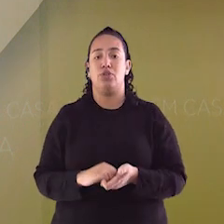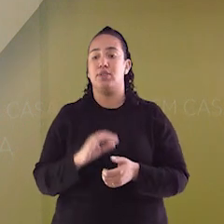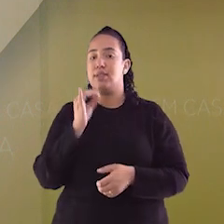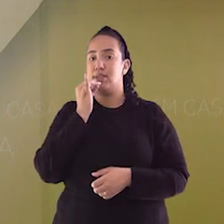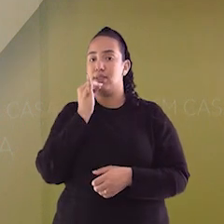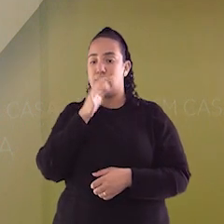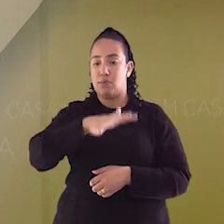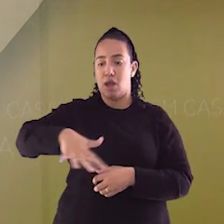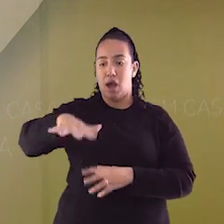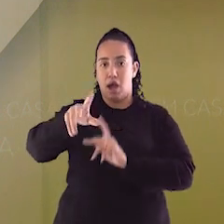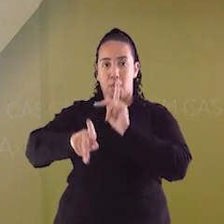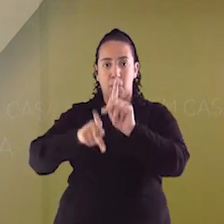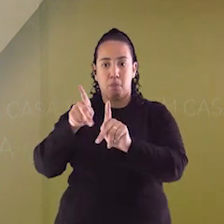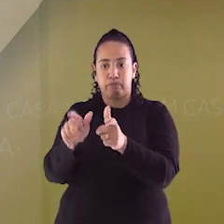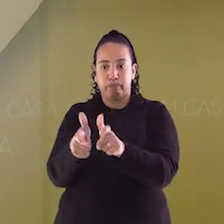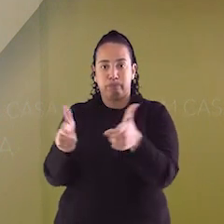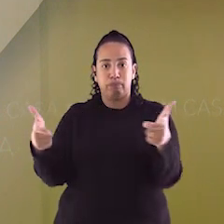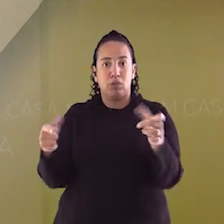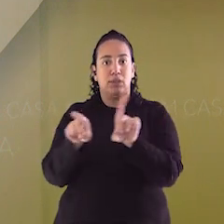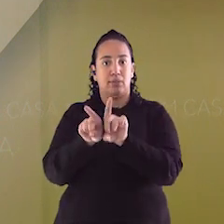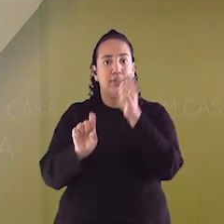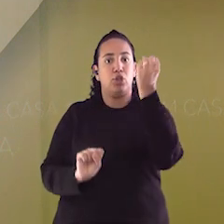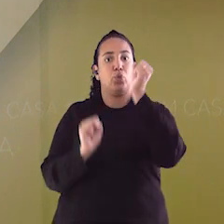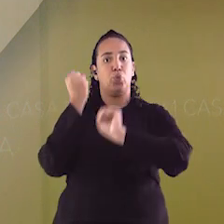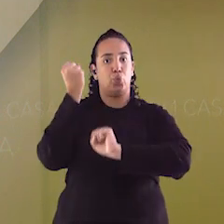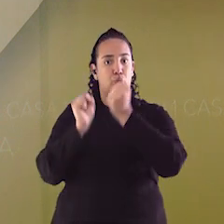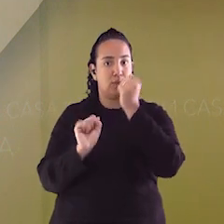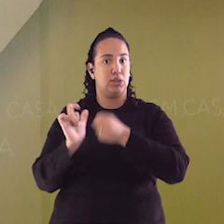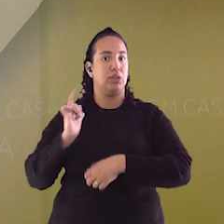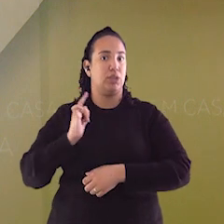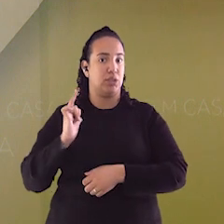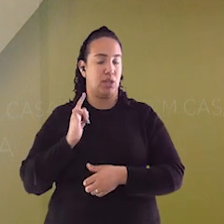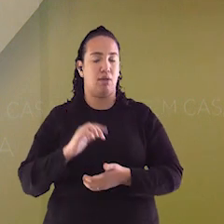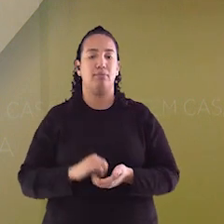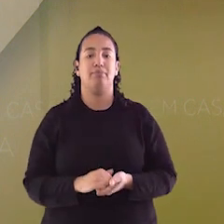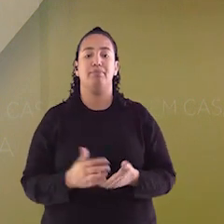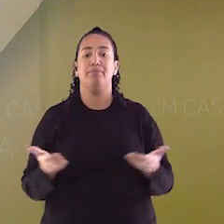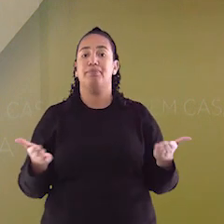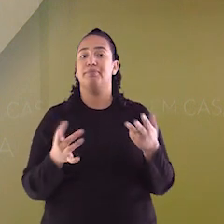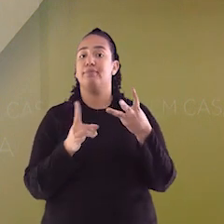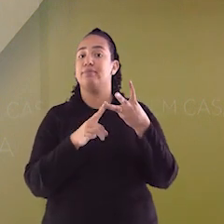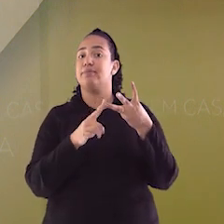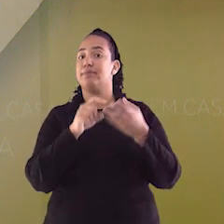zona muito povoada e industrializada, ok? Vamos para a nossa